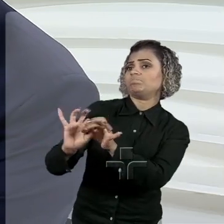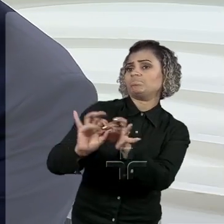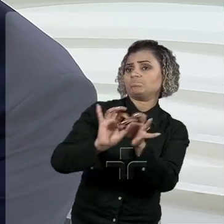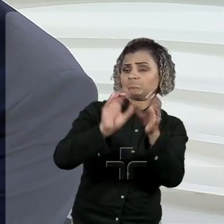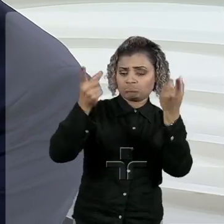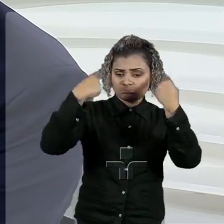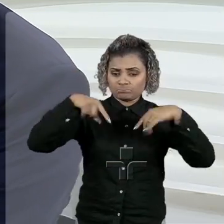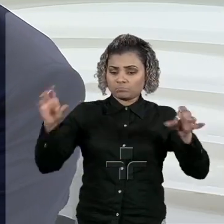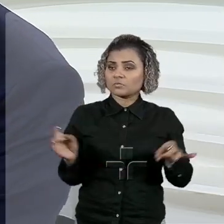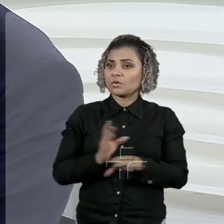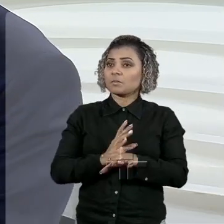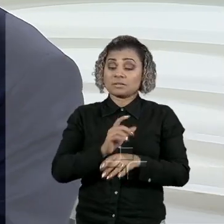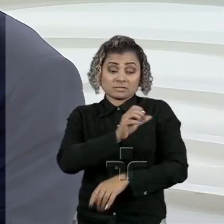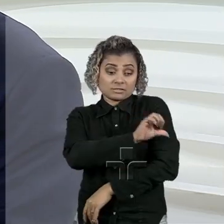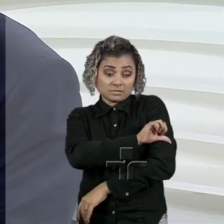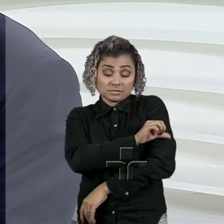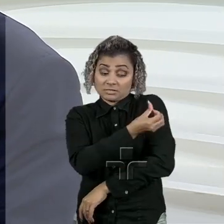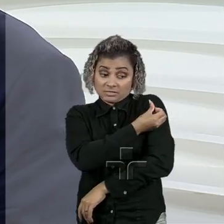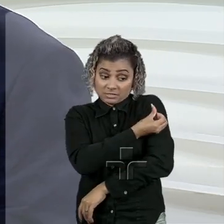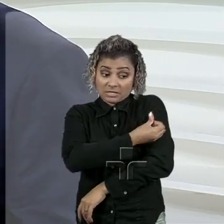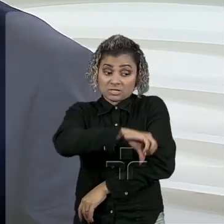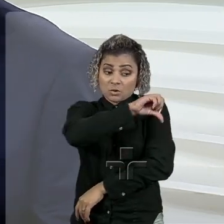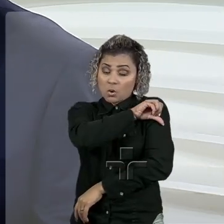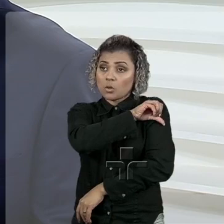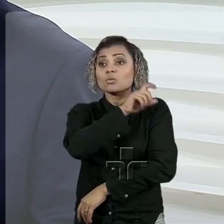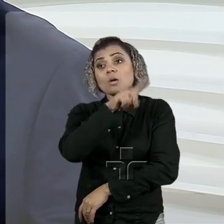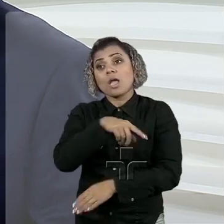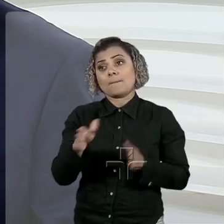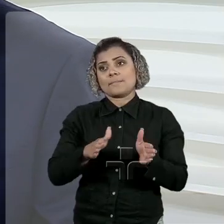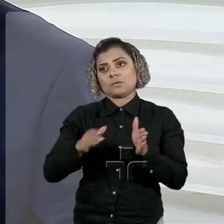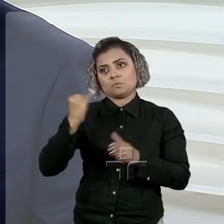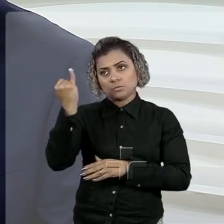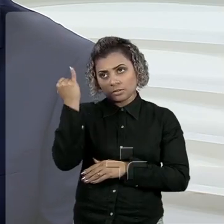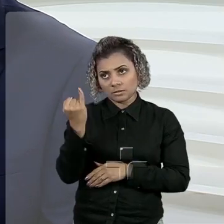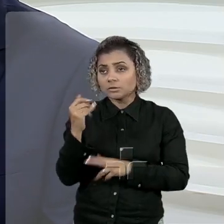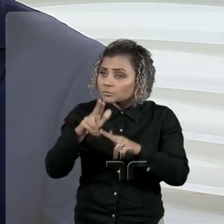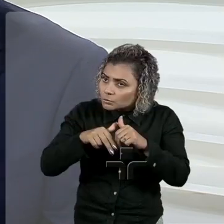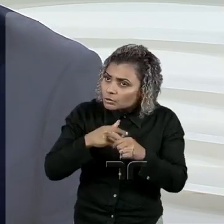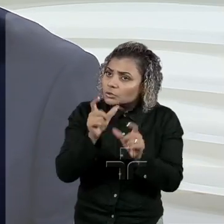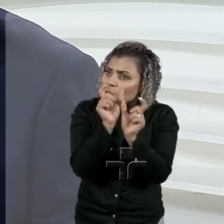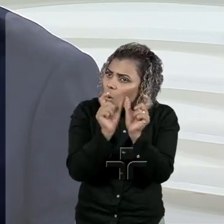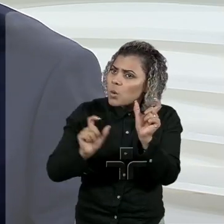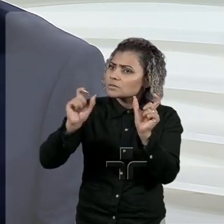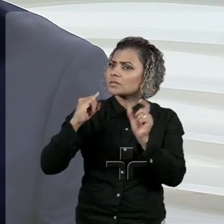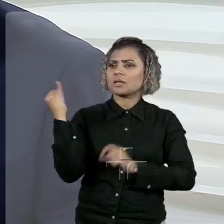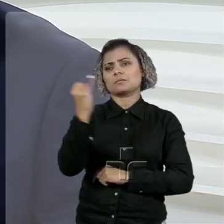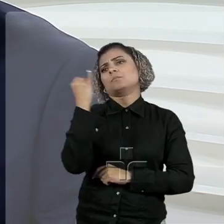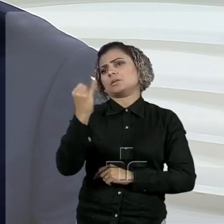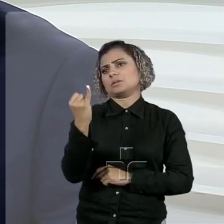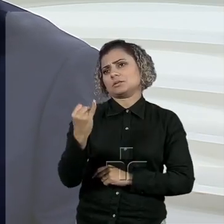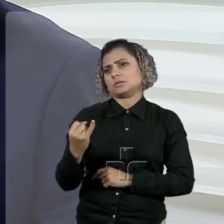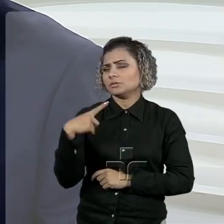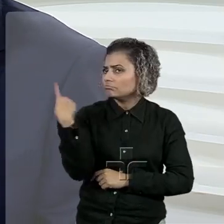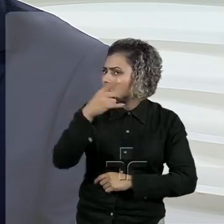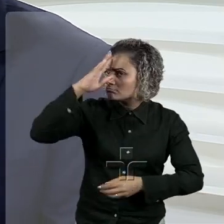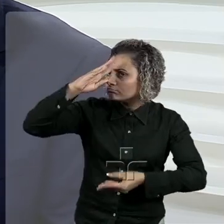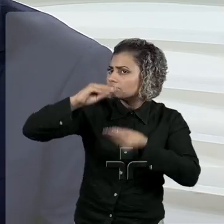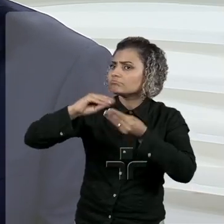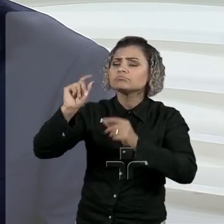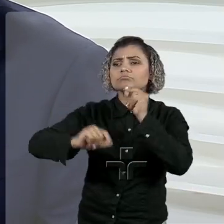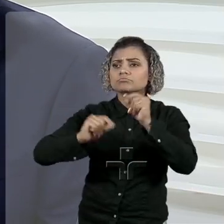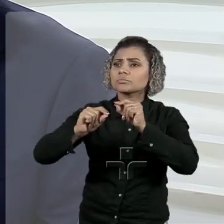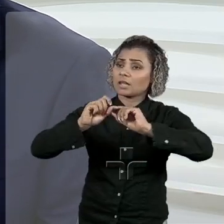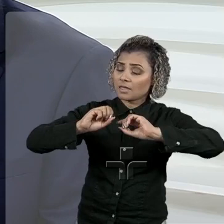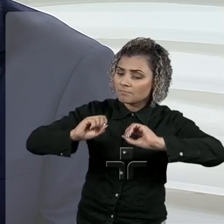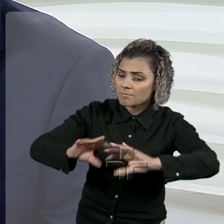exemplo, na etapa do 6º ou 9º ano, que é uma etapa esquecida. Então, trazer este conceito, que está espalhado em tudo isso que a gente está tentando fazer com